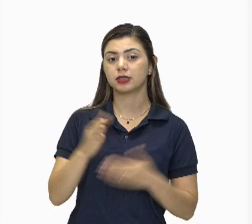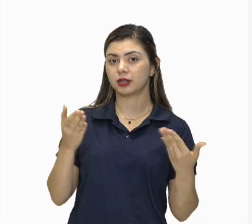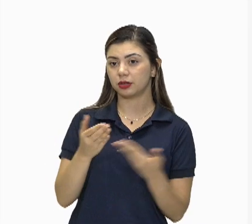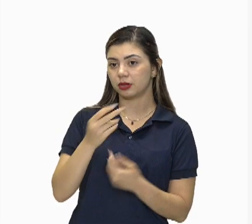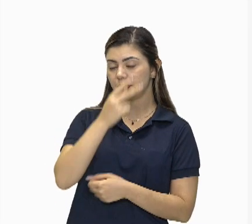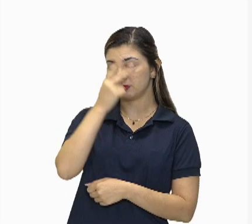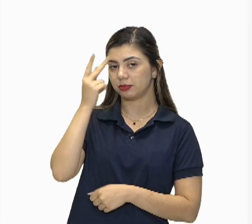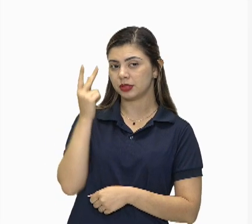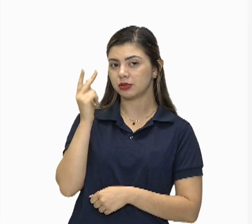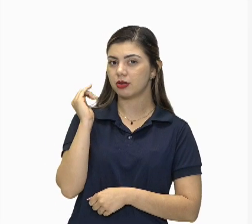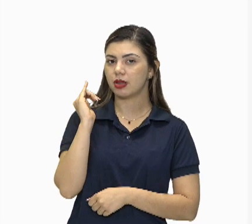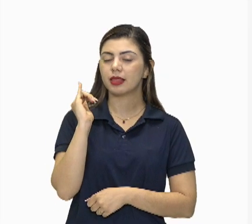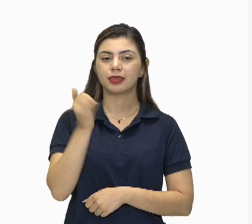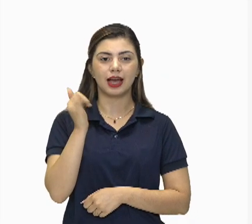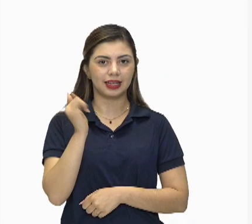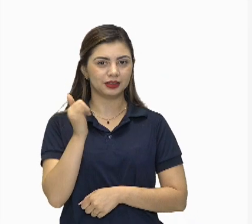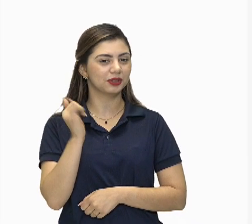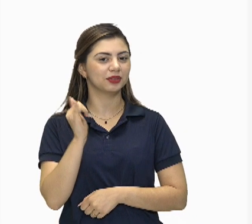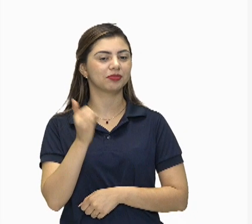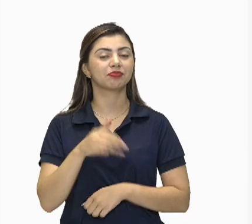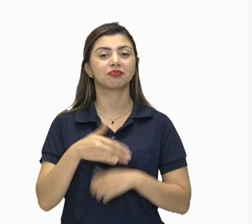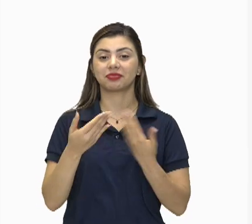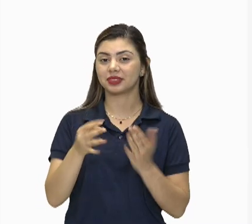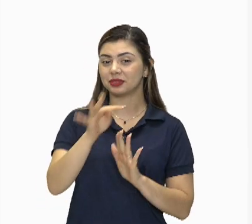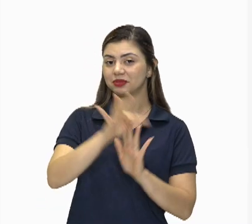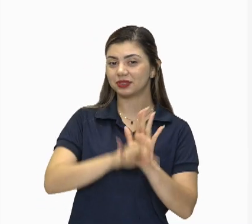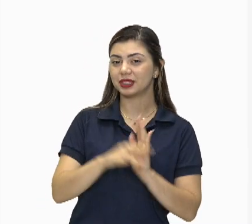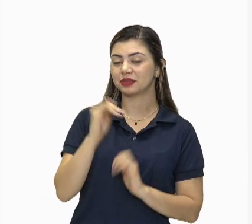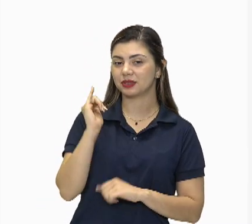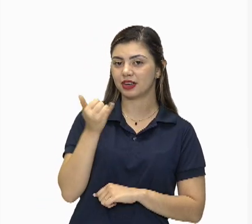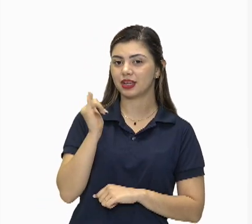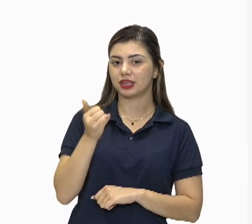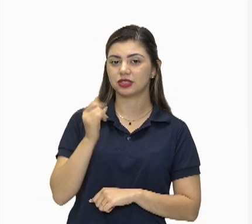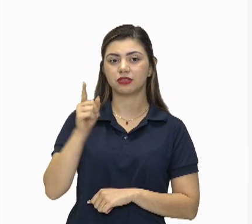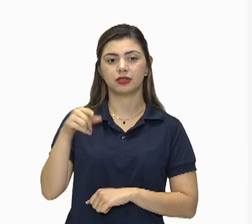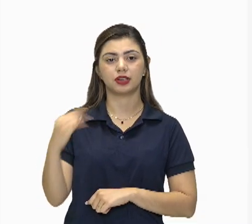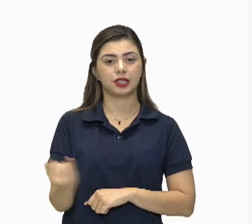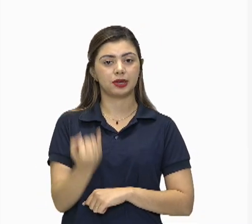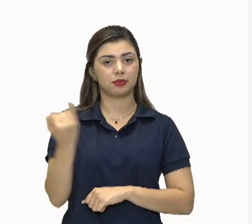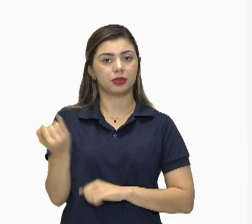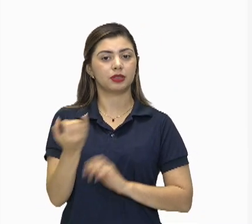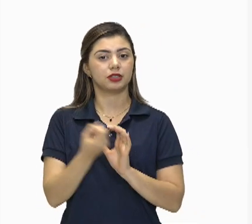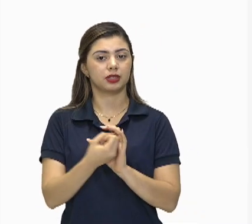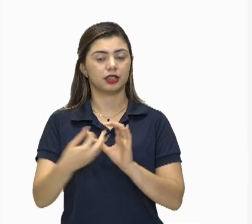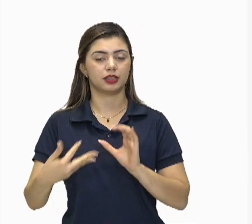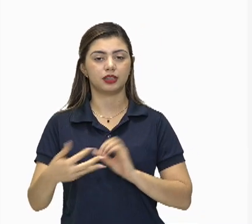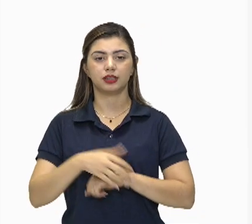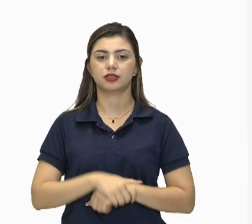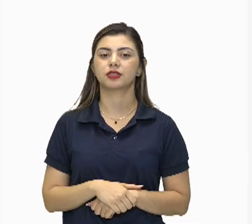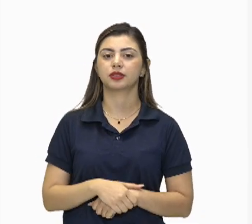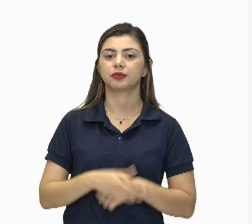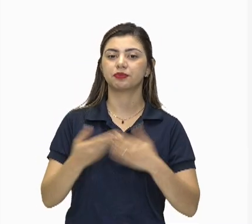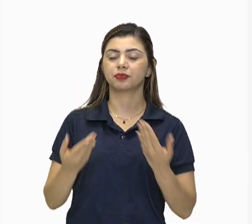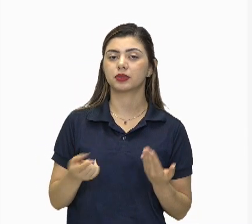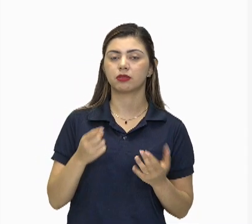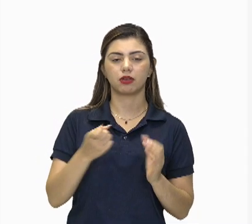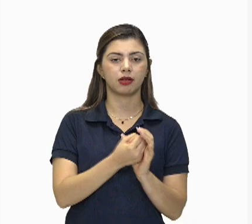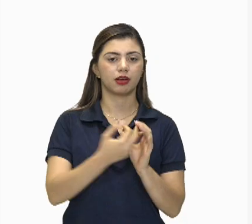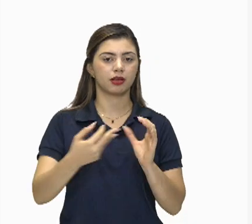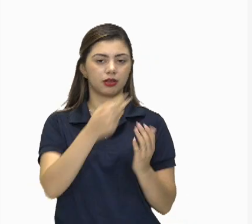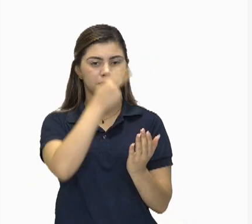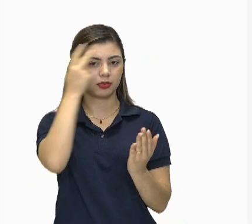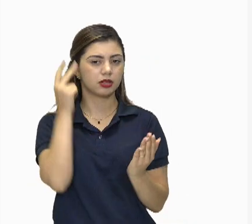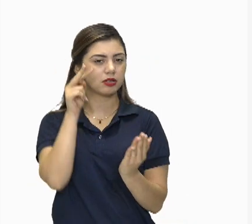narrador. Em um texto narrativo, o narrador é um dos elementos mais importantes da narrativa. É por meio dele que o leitor